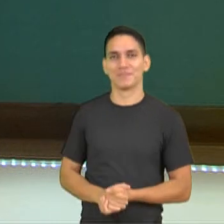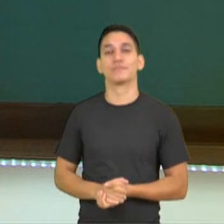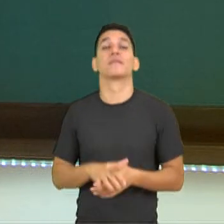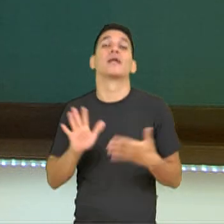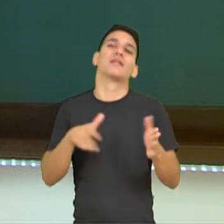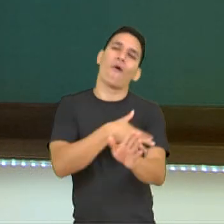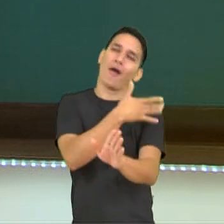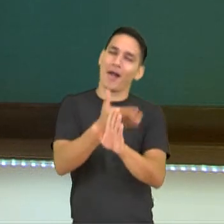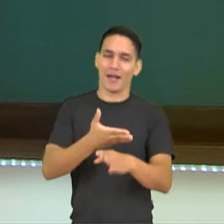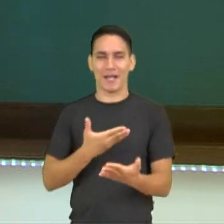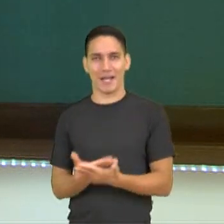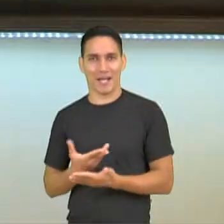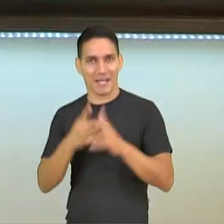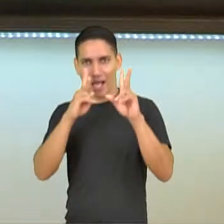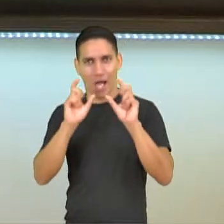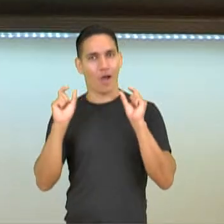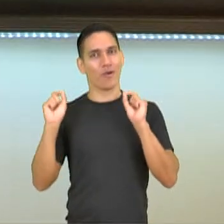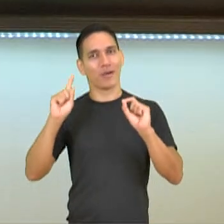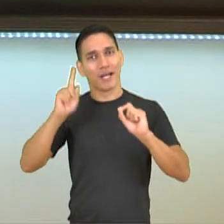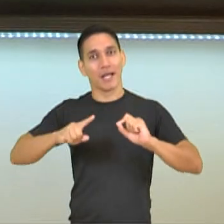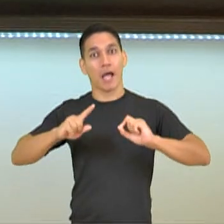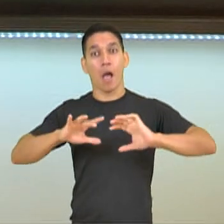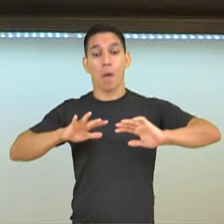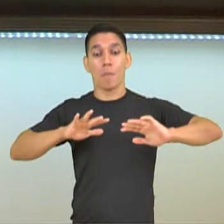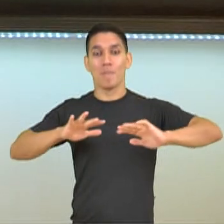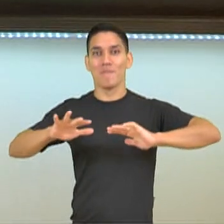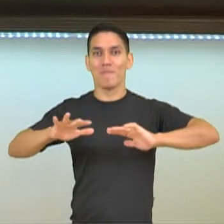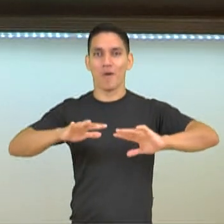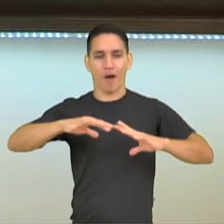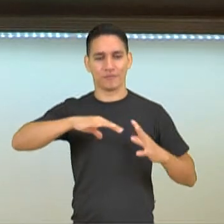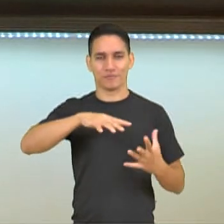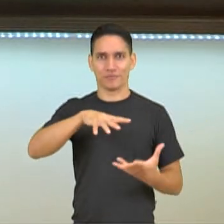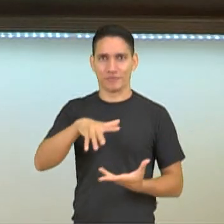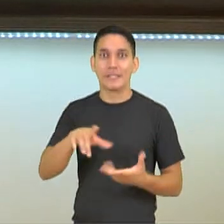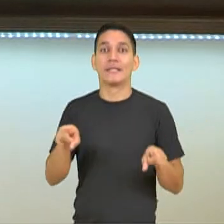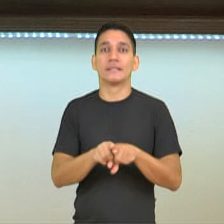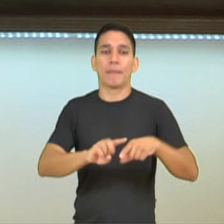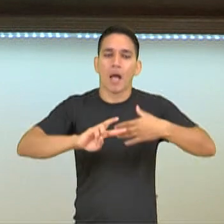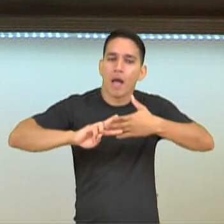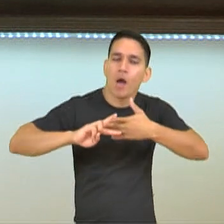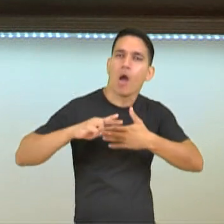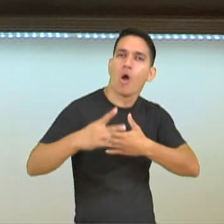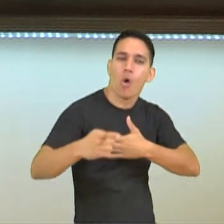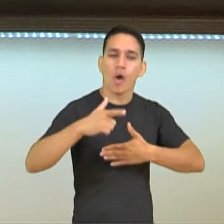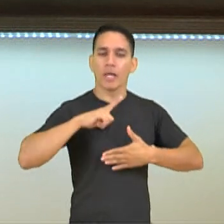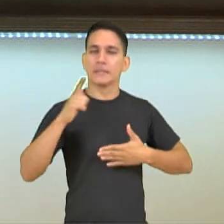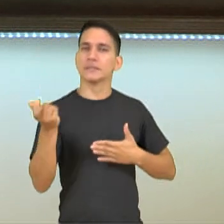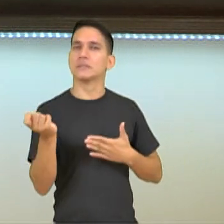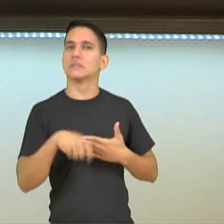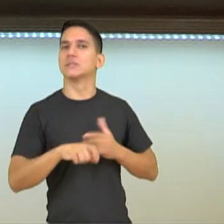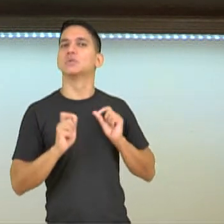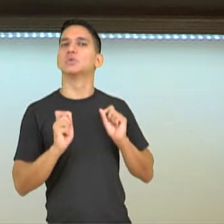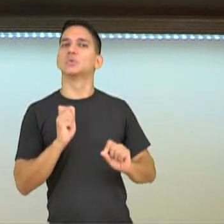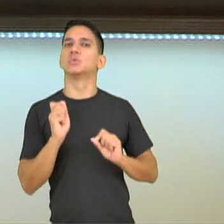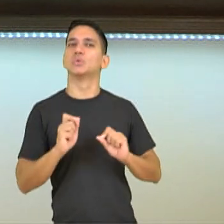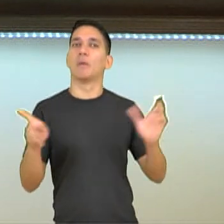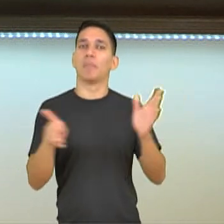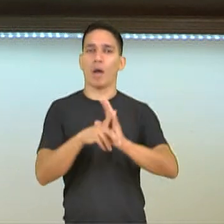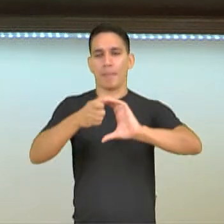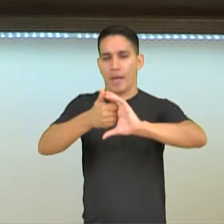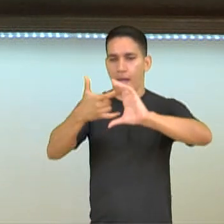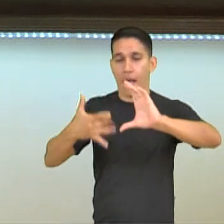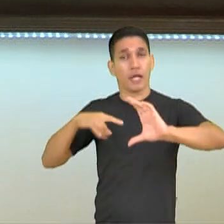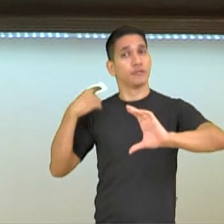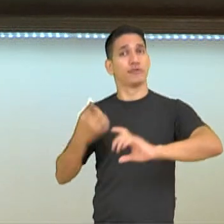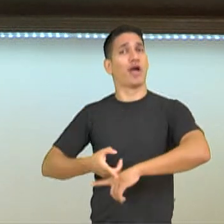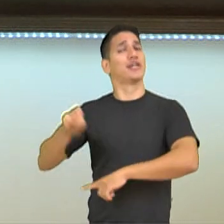aula de hoje a gente aprendeu sobre os movimentos da Terra e as consequências desses movimentos, características do nosso